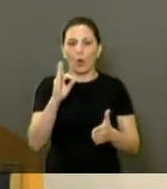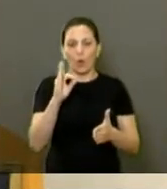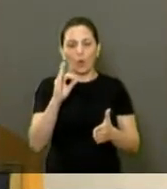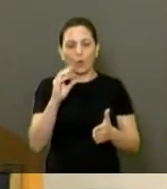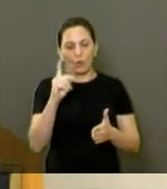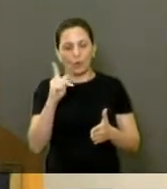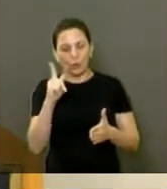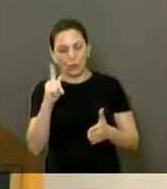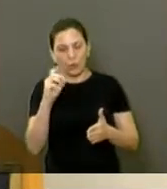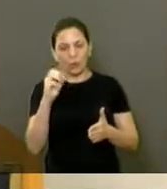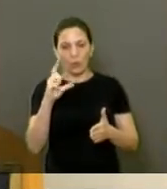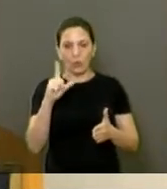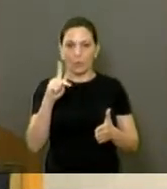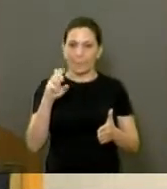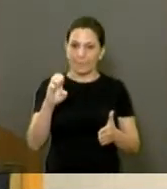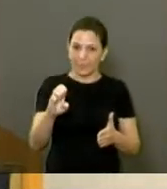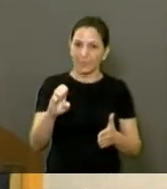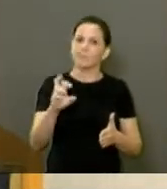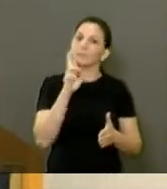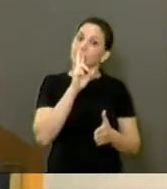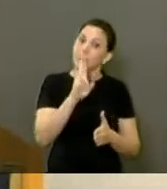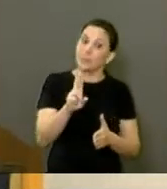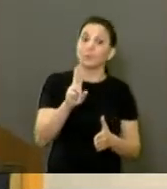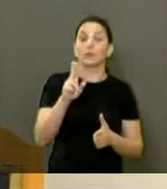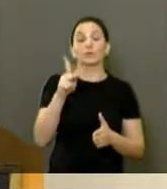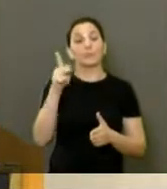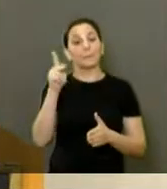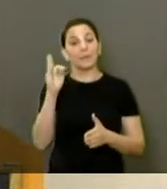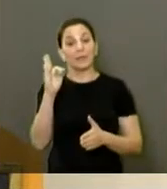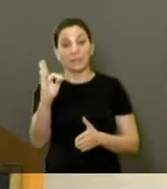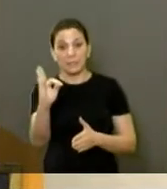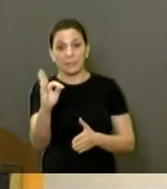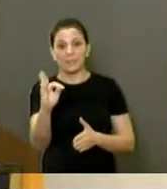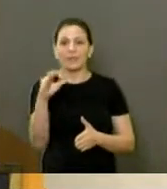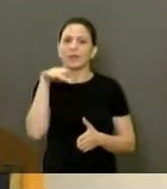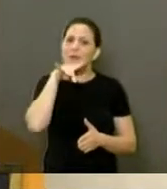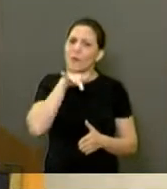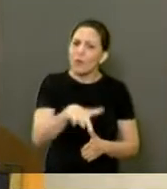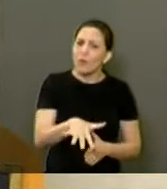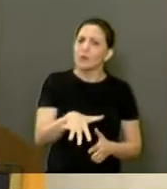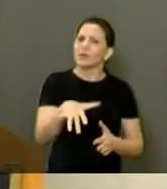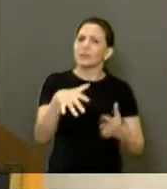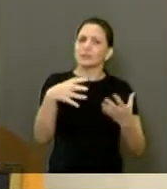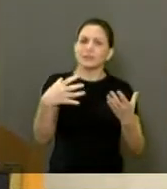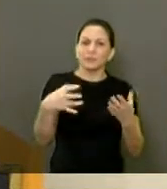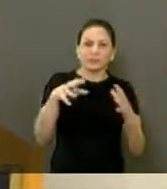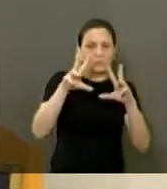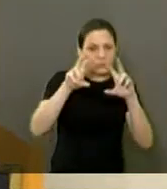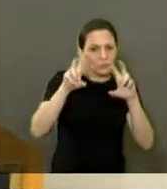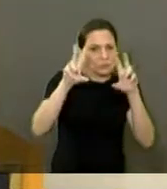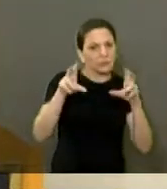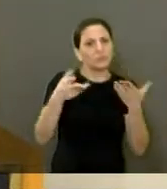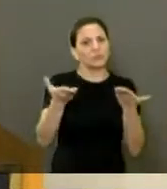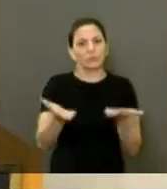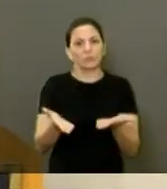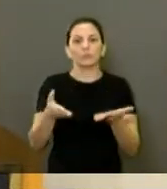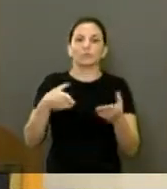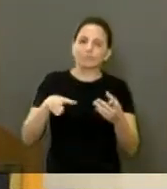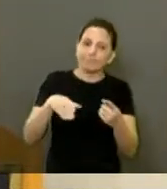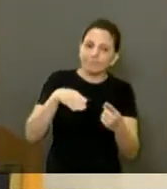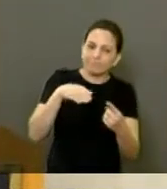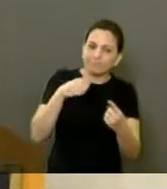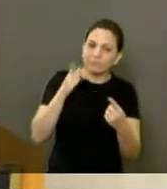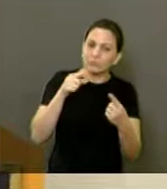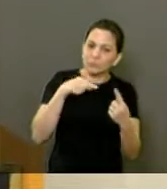a resposta que o Partido dos Trabalhadores está dando é muito ruim para esta situação que nós estamos enfrentando. Porque